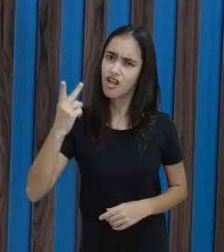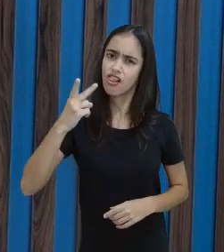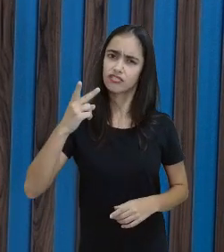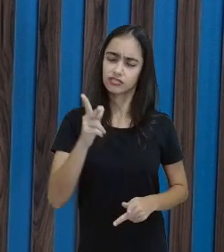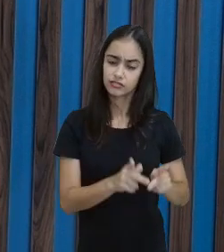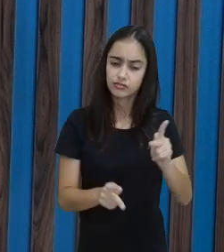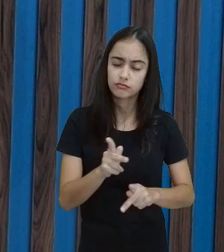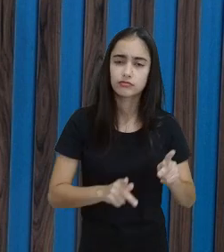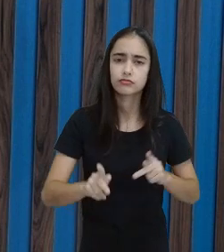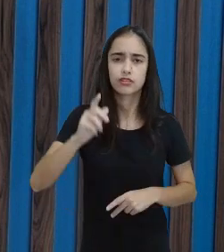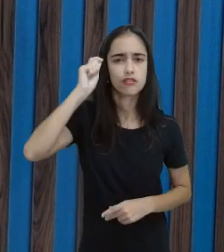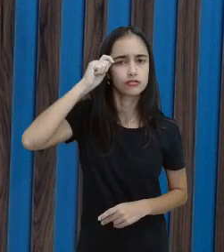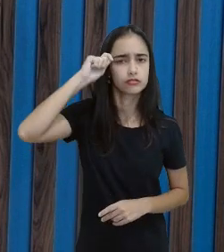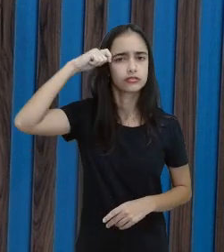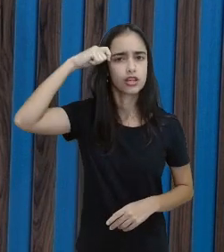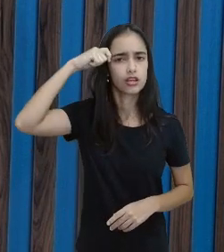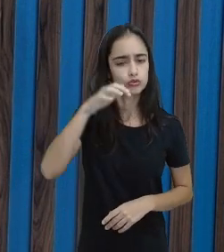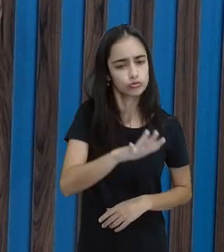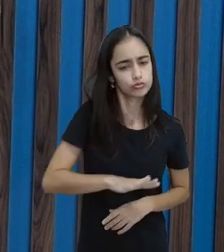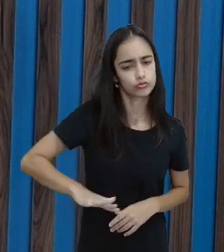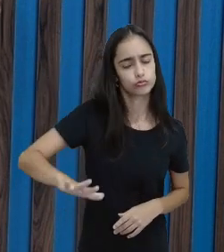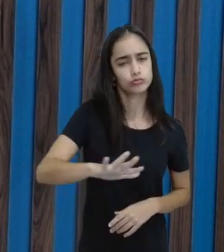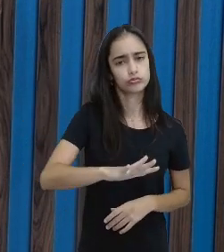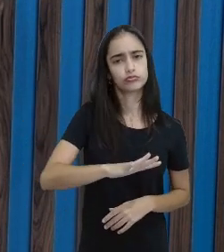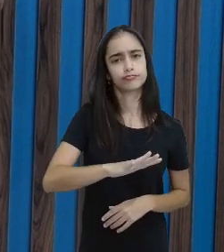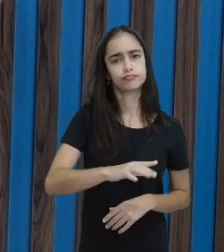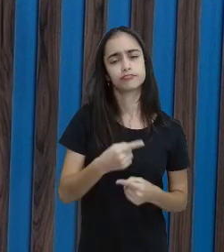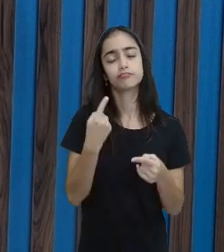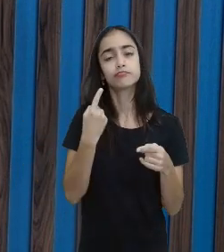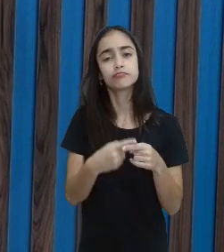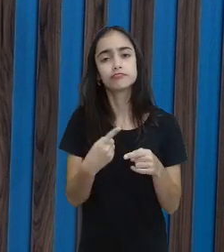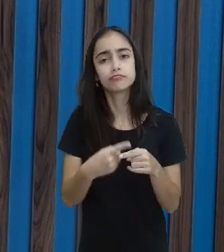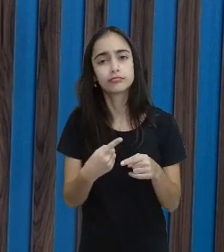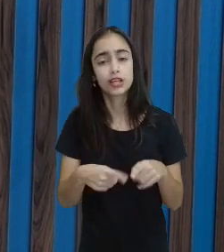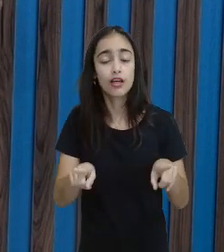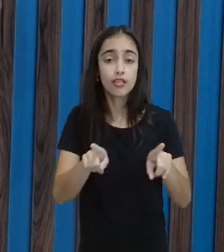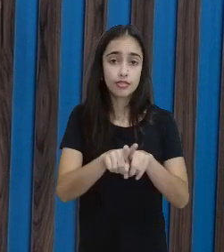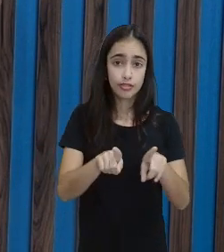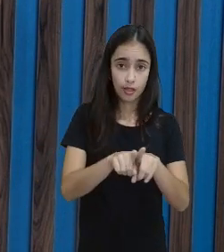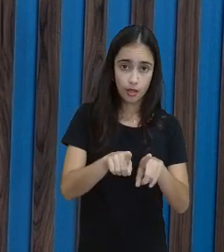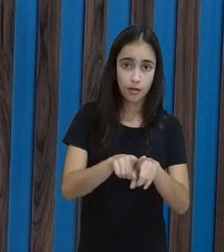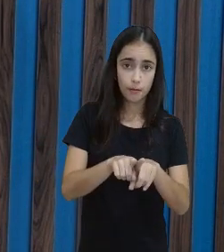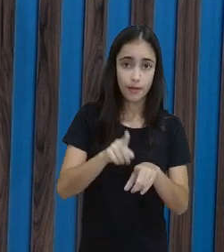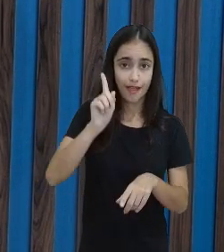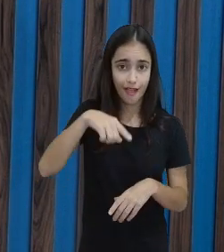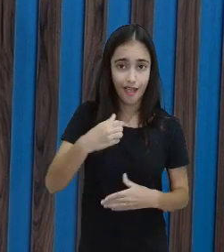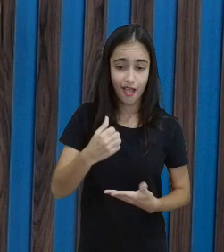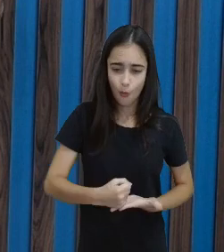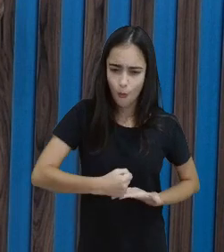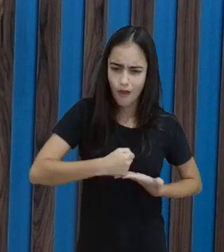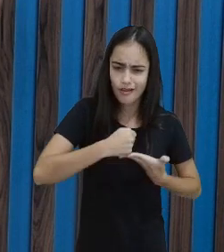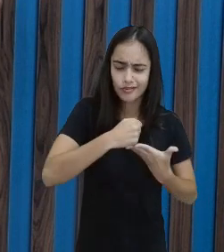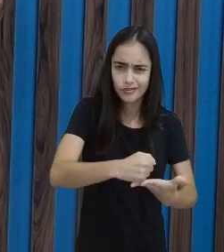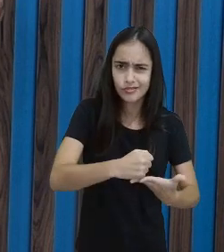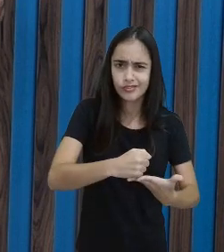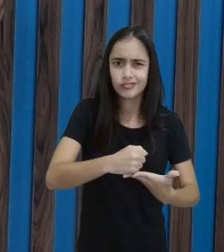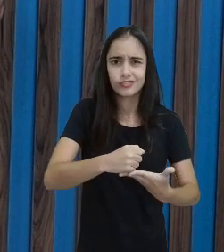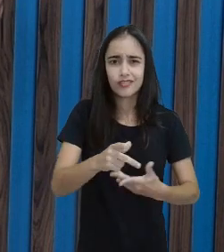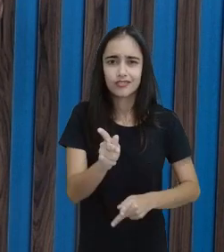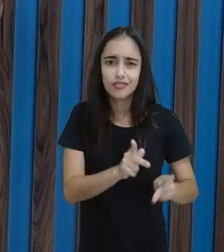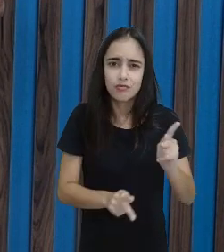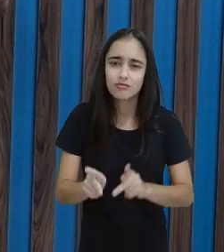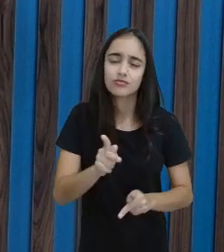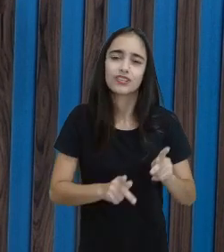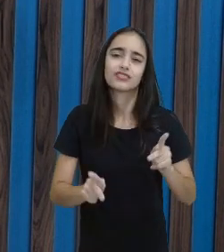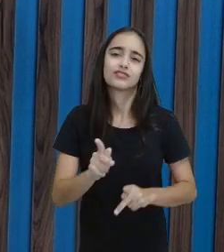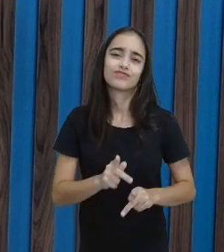população negra, né, no nosso território é porque se dá também pela contribuição dessa população, né,